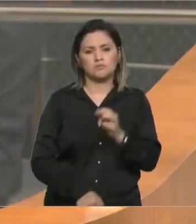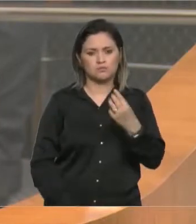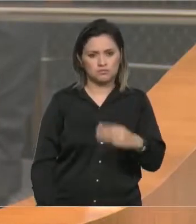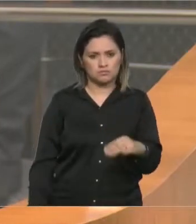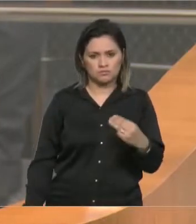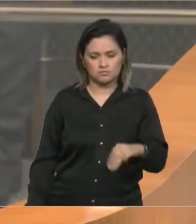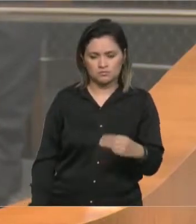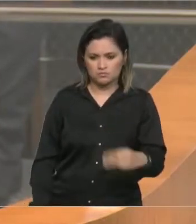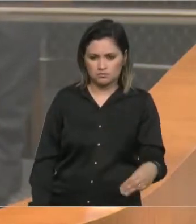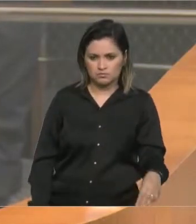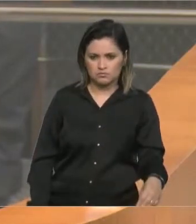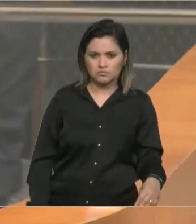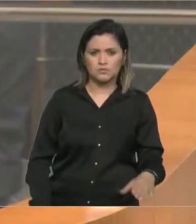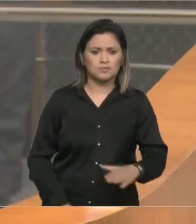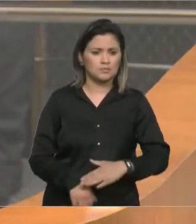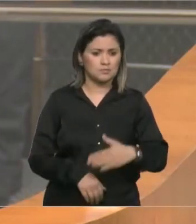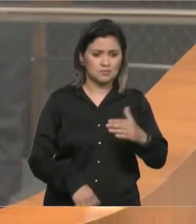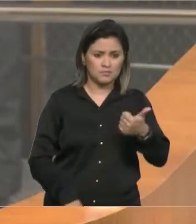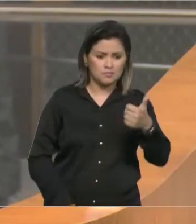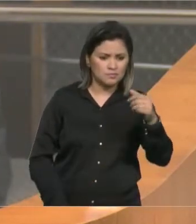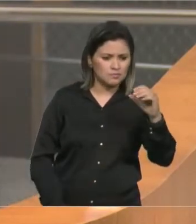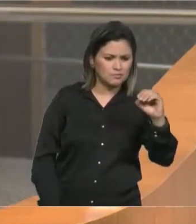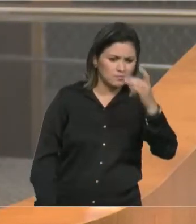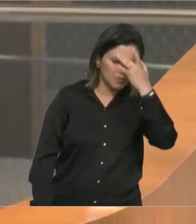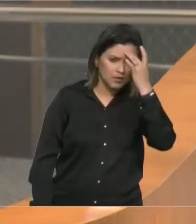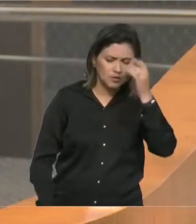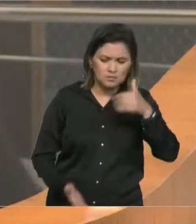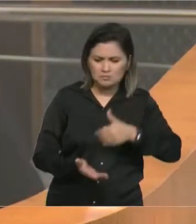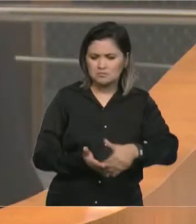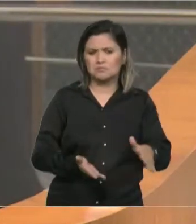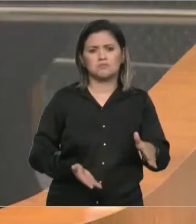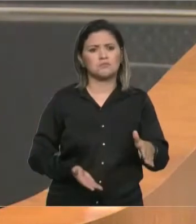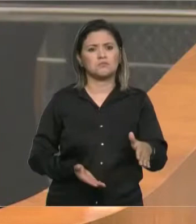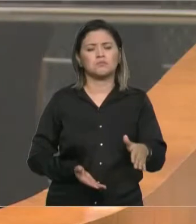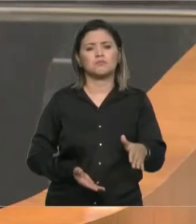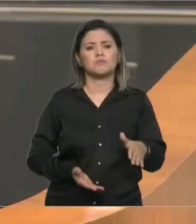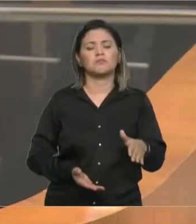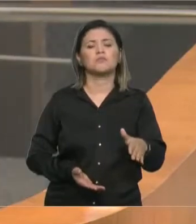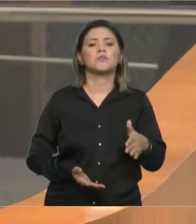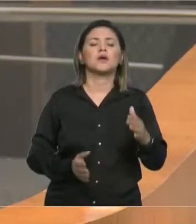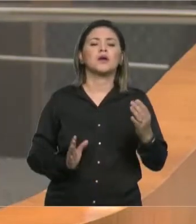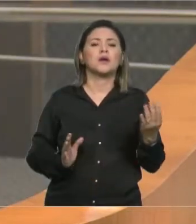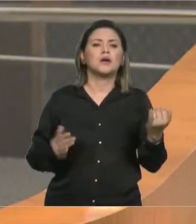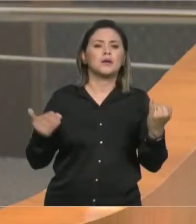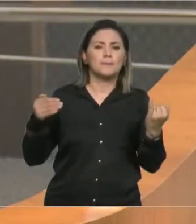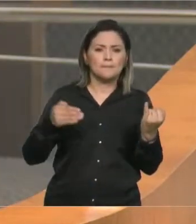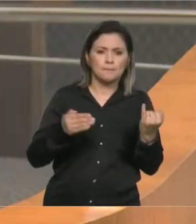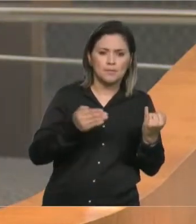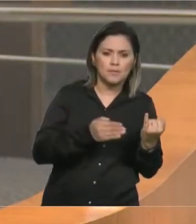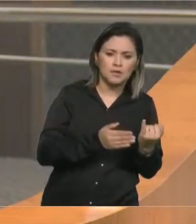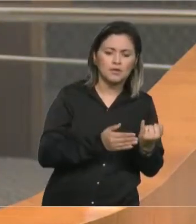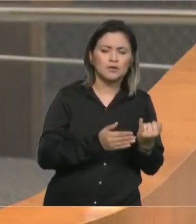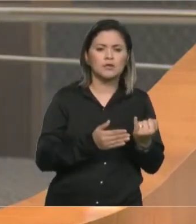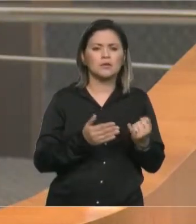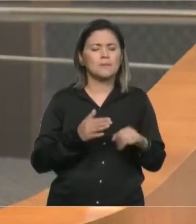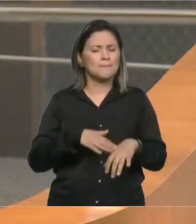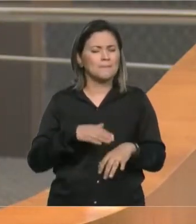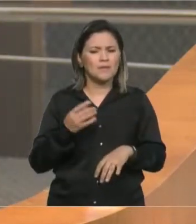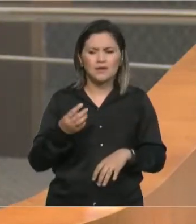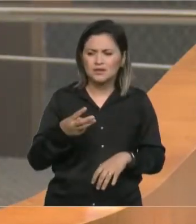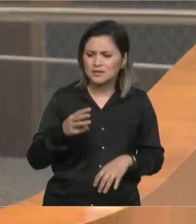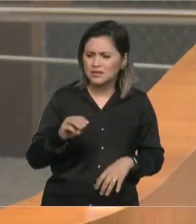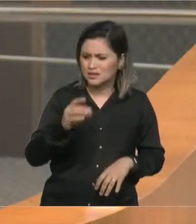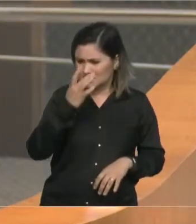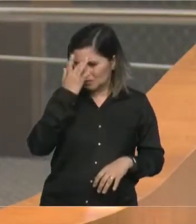Luizão, mais de 10 funcionários demitidos. Nós temos na UPA de Taquibacanga mais de 30 funcionários e servidores